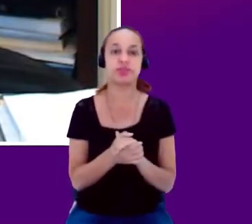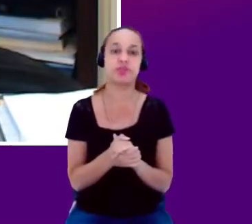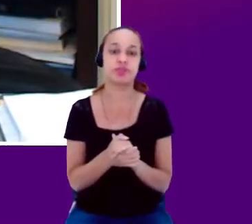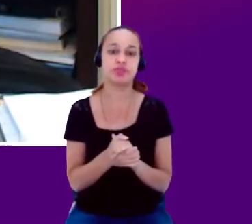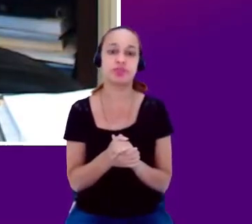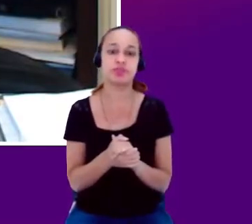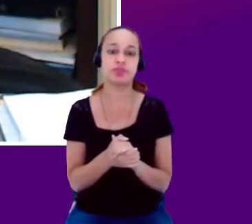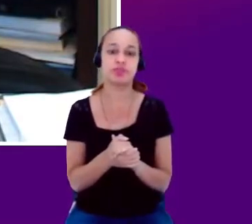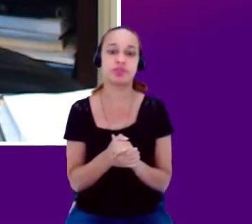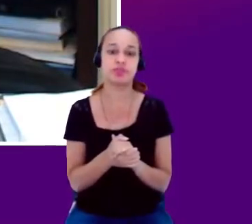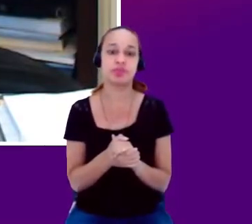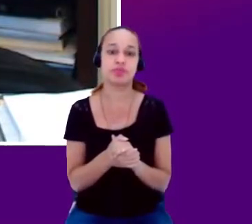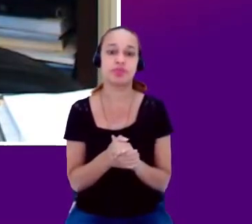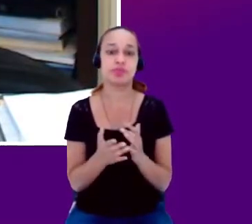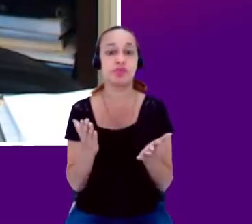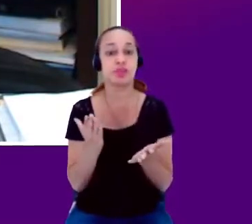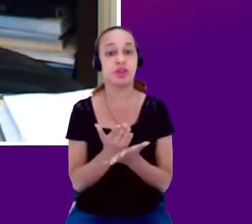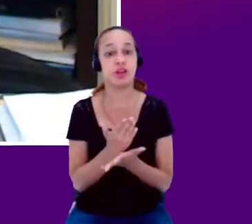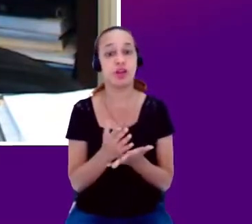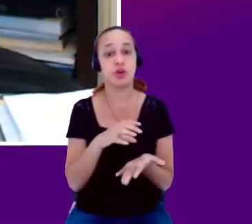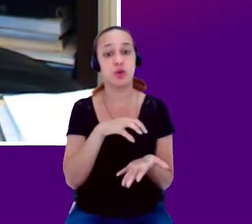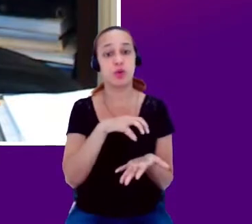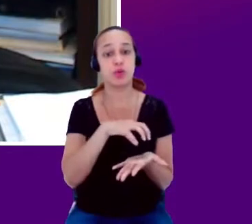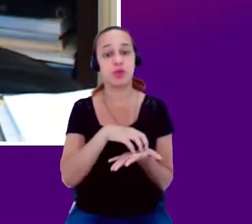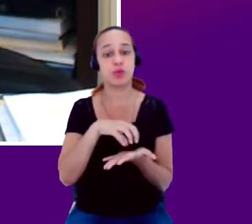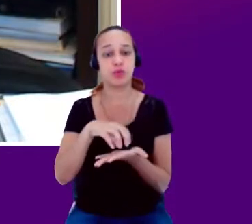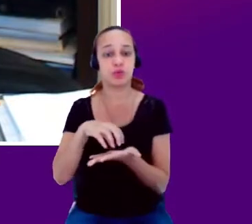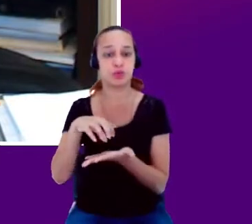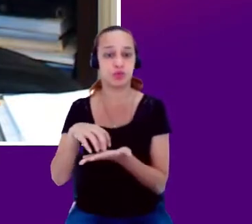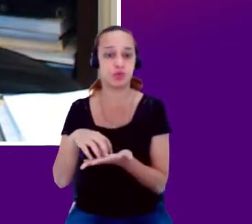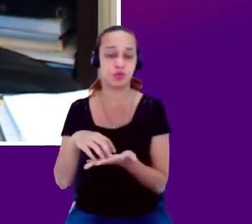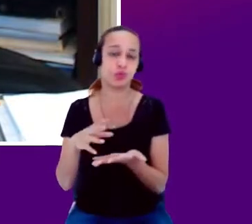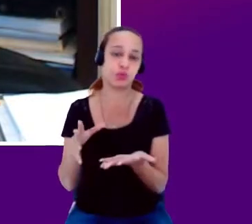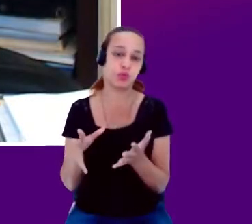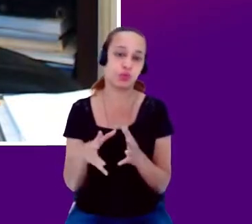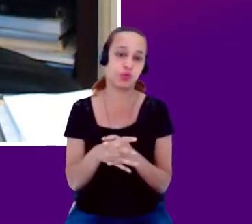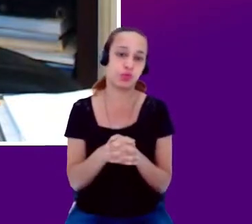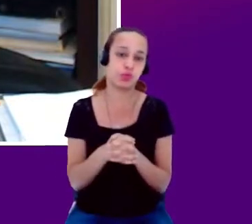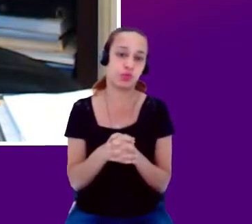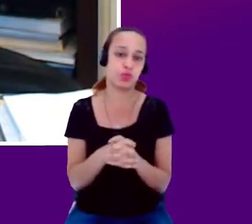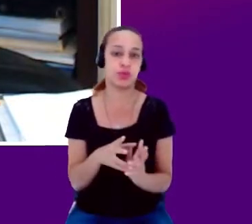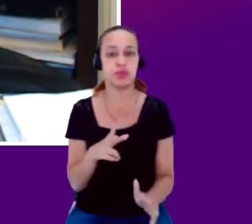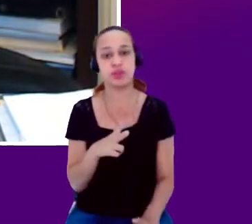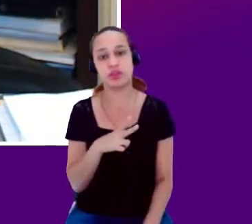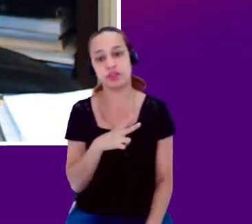Judiciário. Alguns setores são particularmente